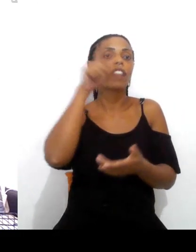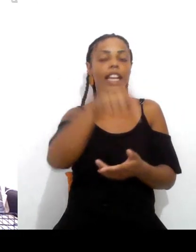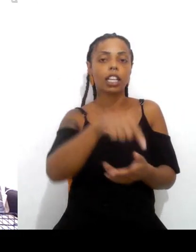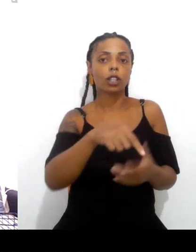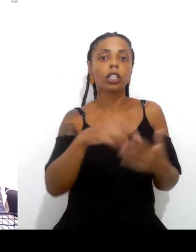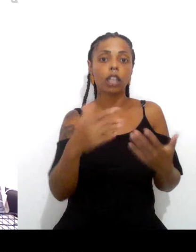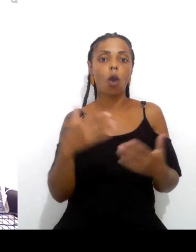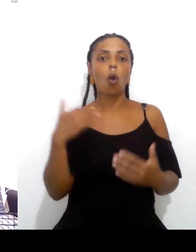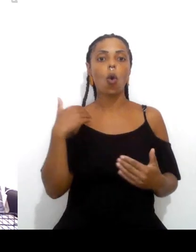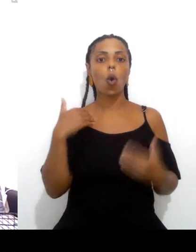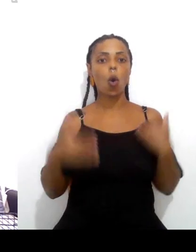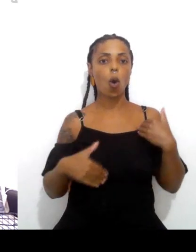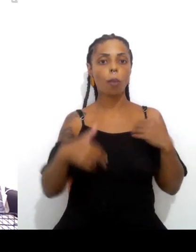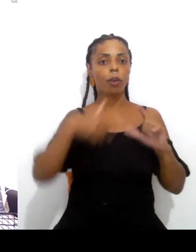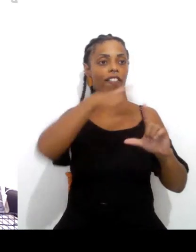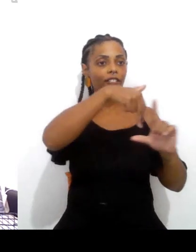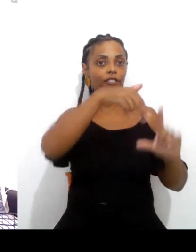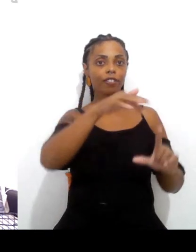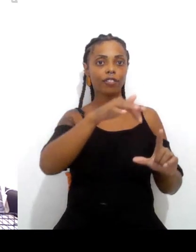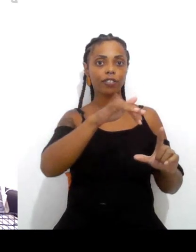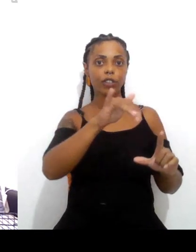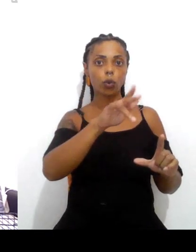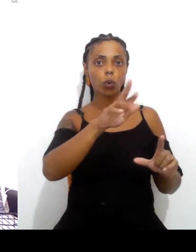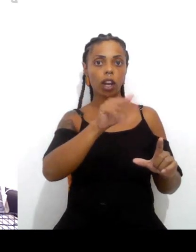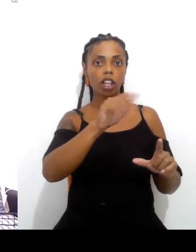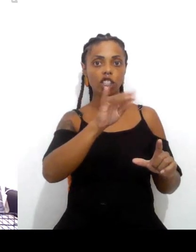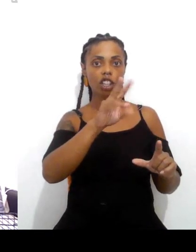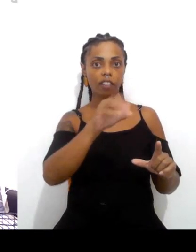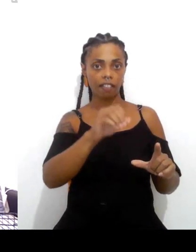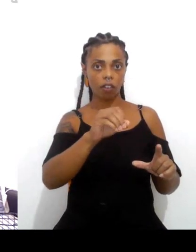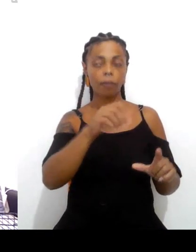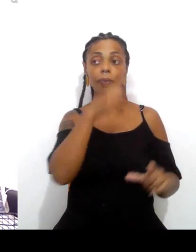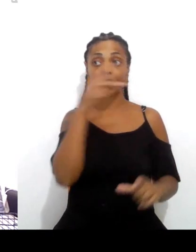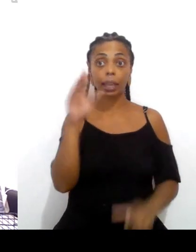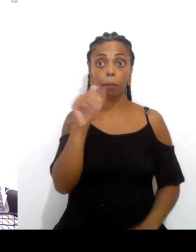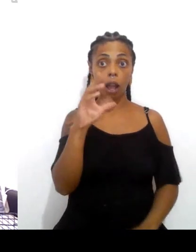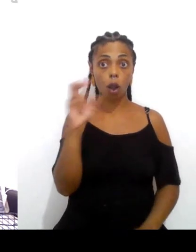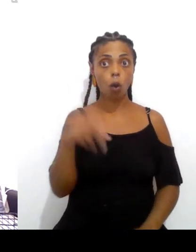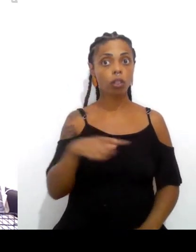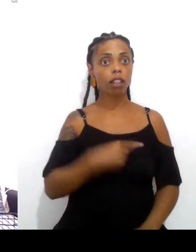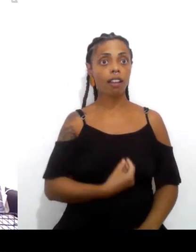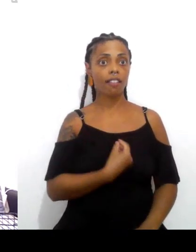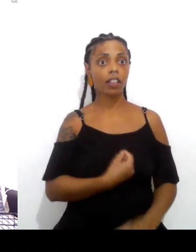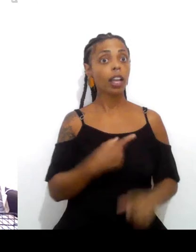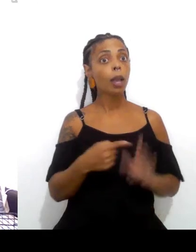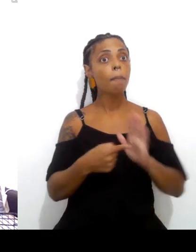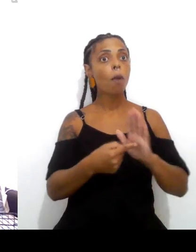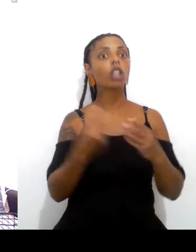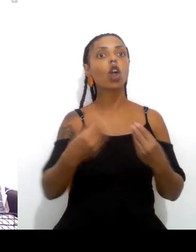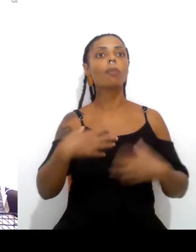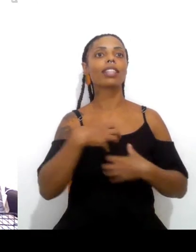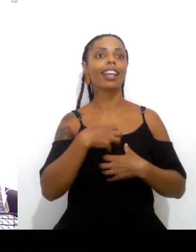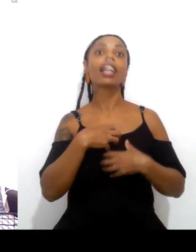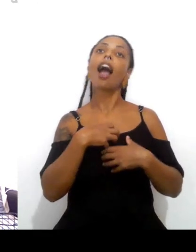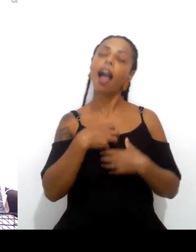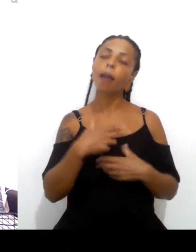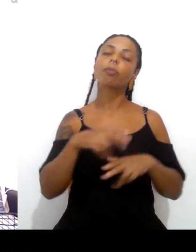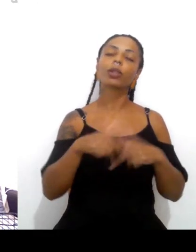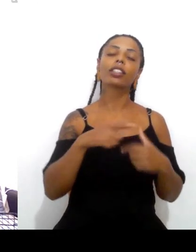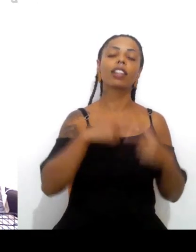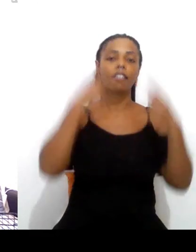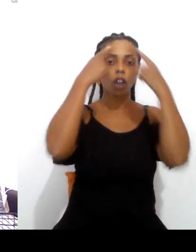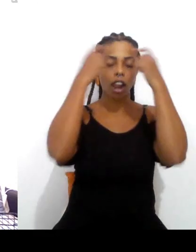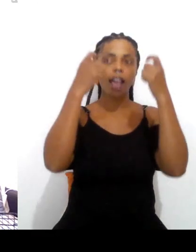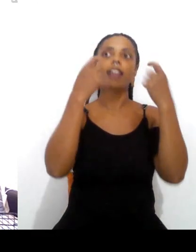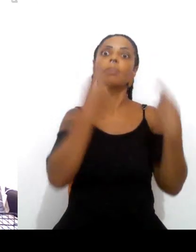um corpo que está muito vivo e traz essa vitalidade da Sensações é aí que entra a violência aí que entra a